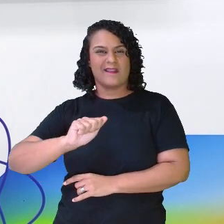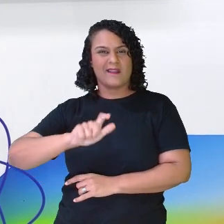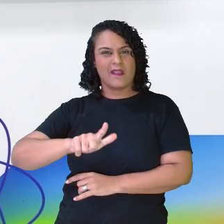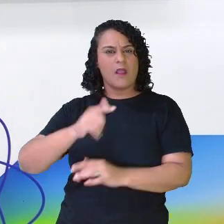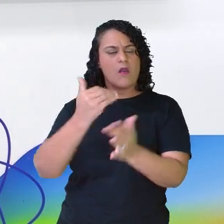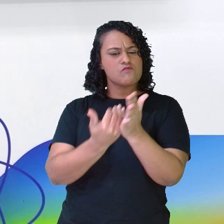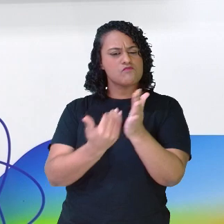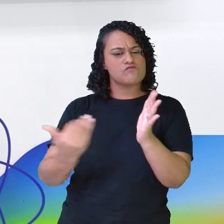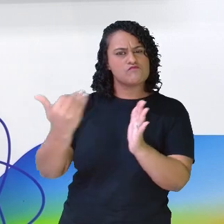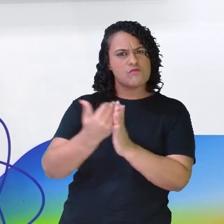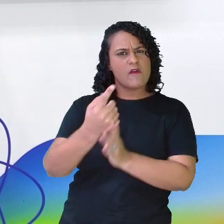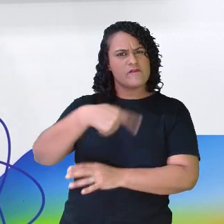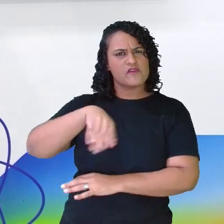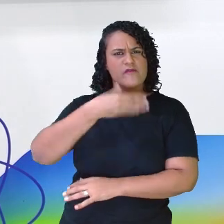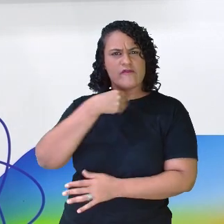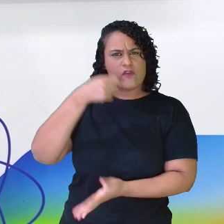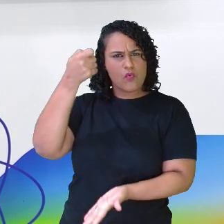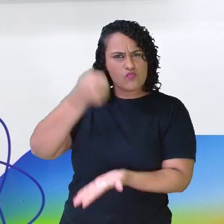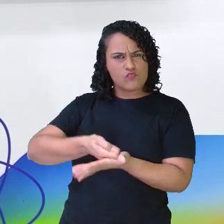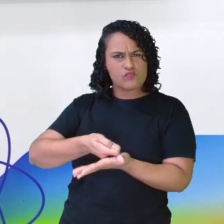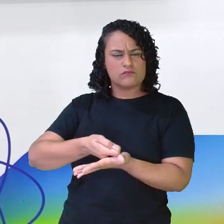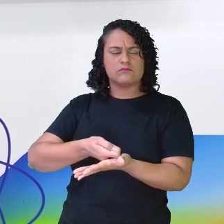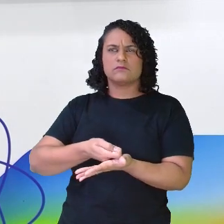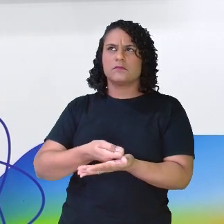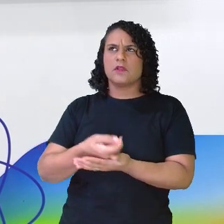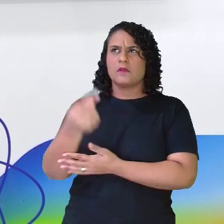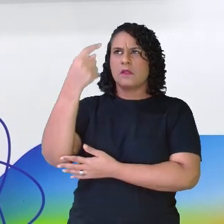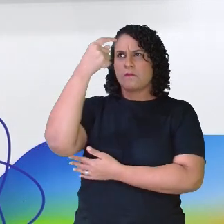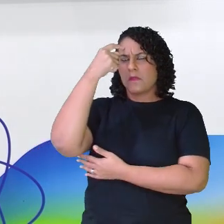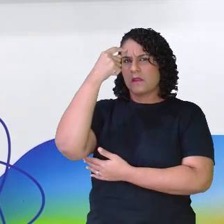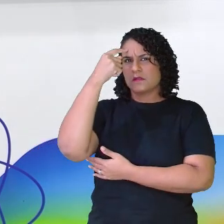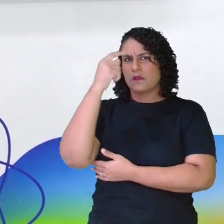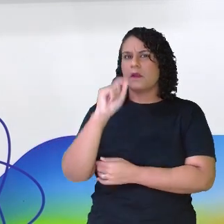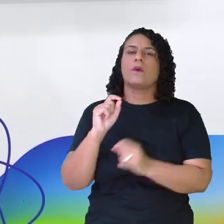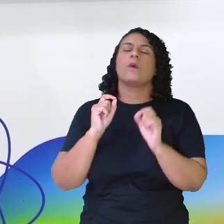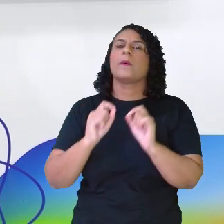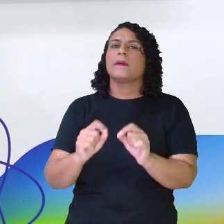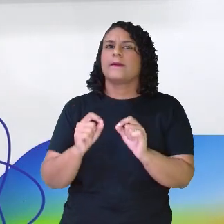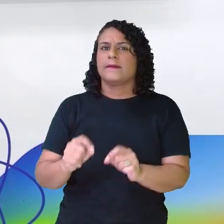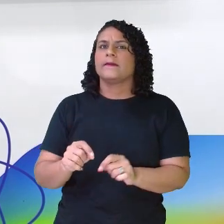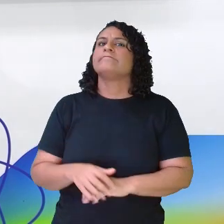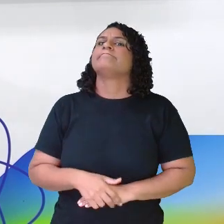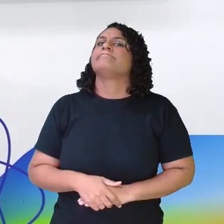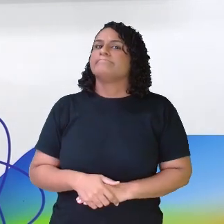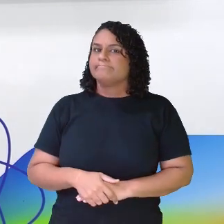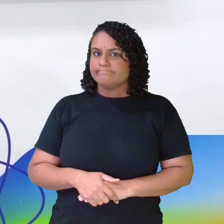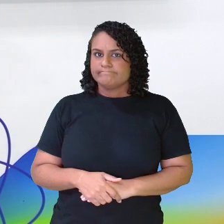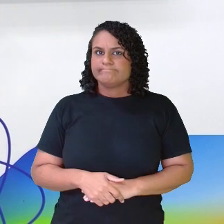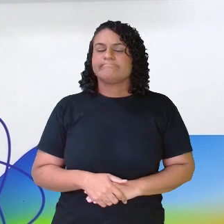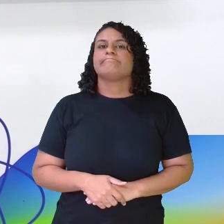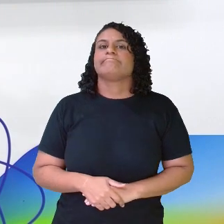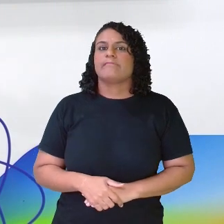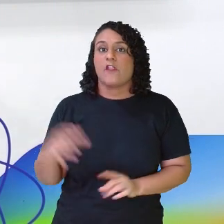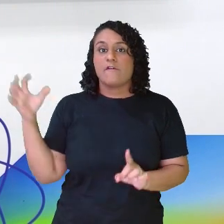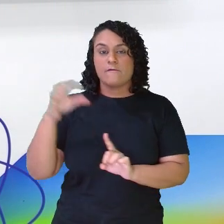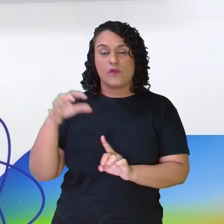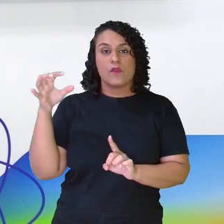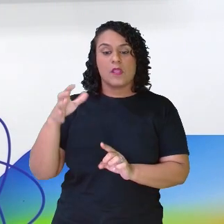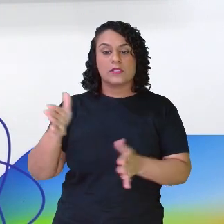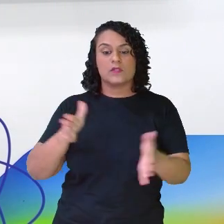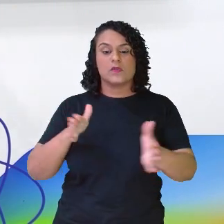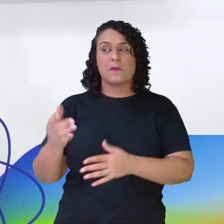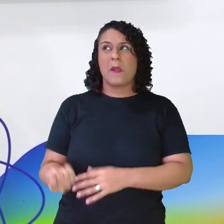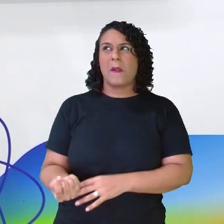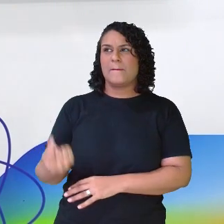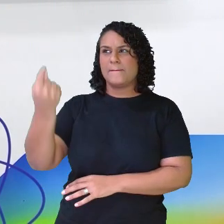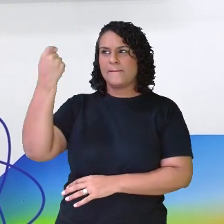sobre machismo. Quando a gente pensa nisso, na verdade isso aí, resquícios de uma sociedade